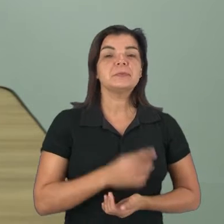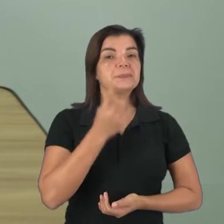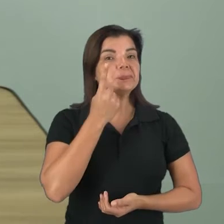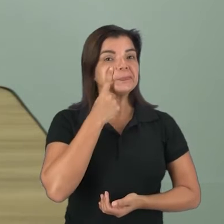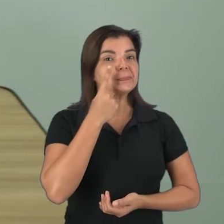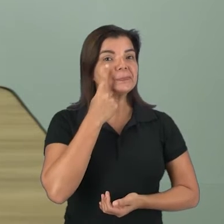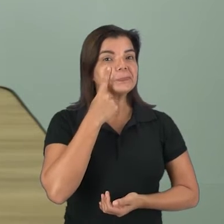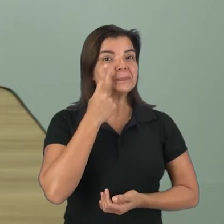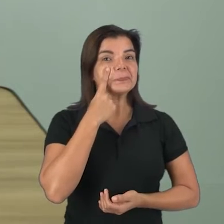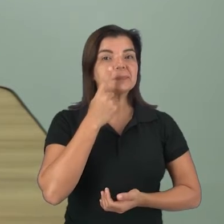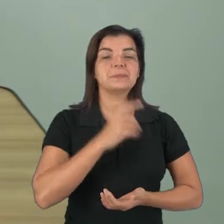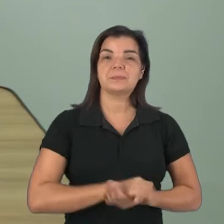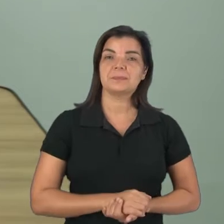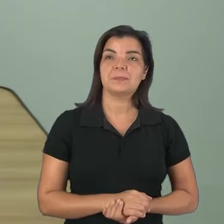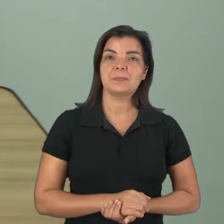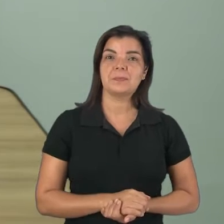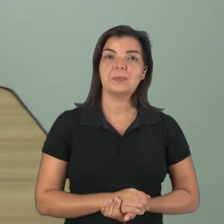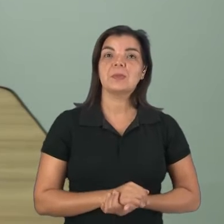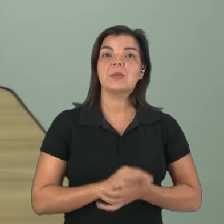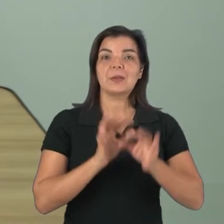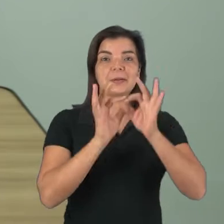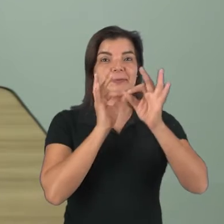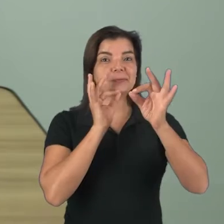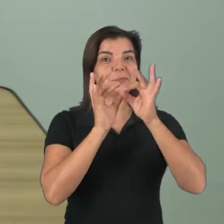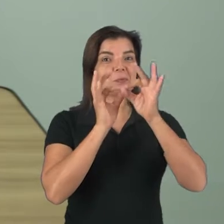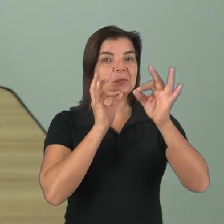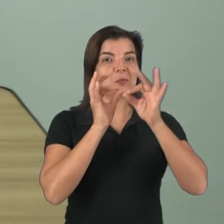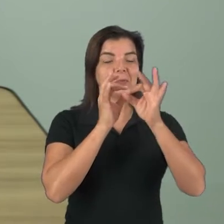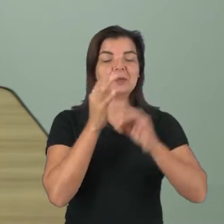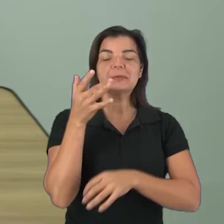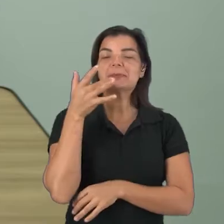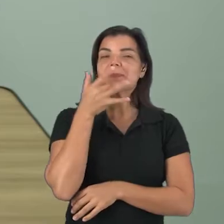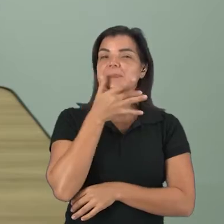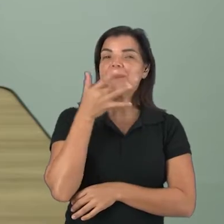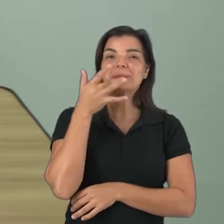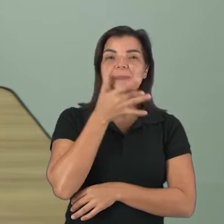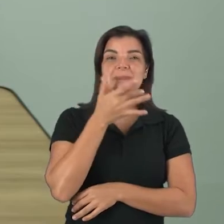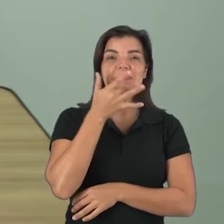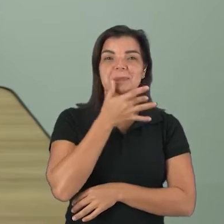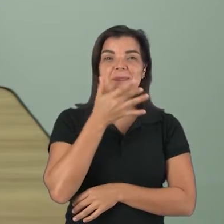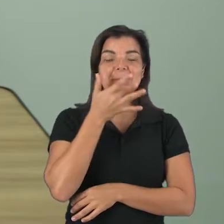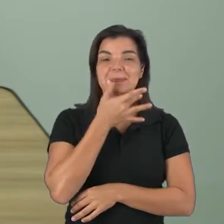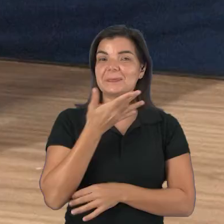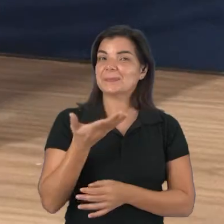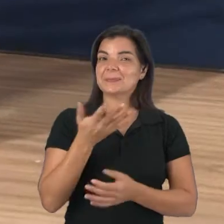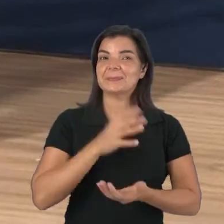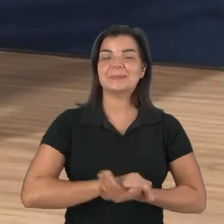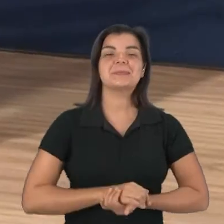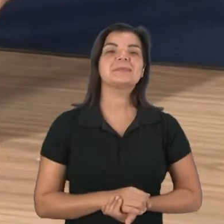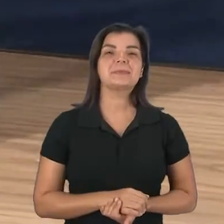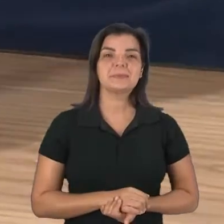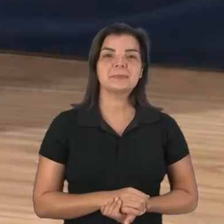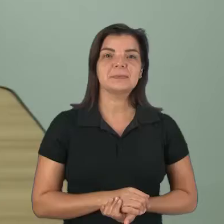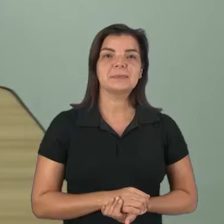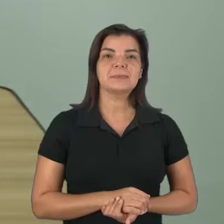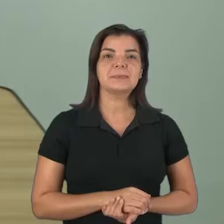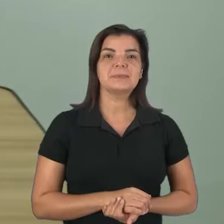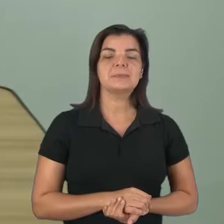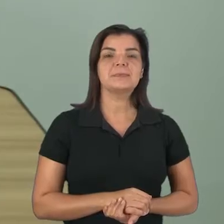verem Olha é olhando assistam suculentas Deu até água na boca